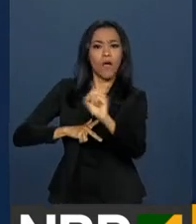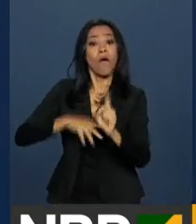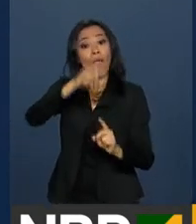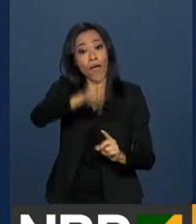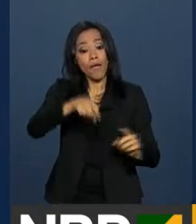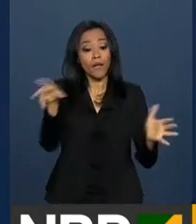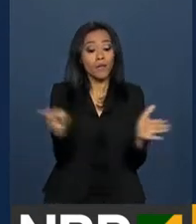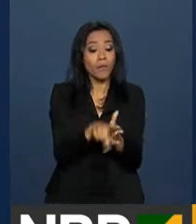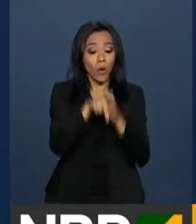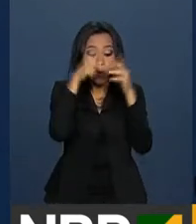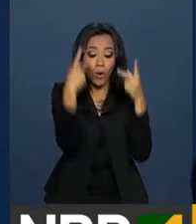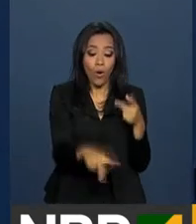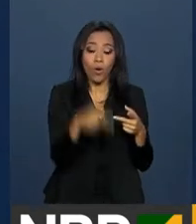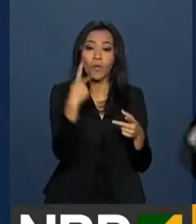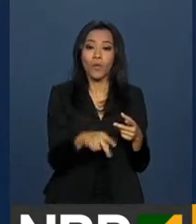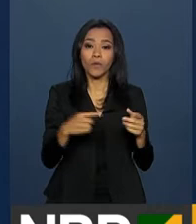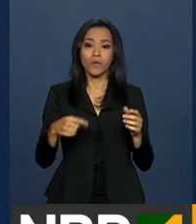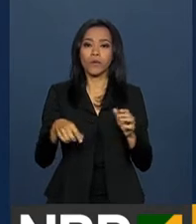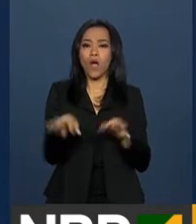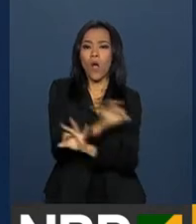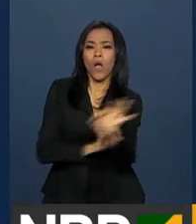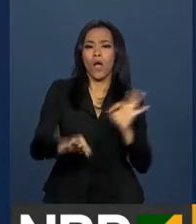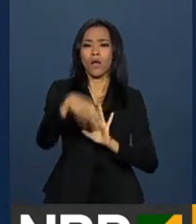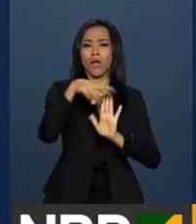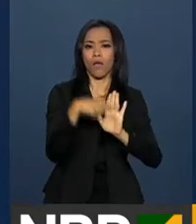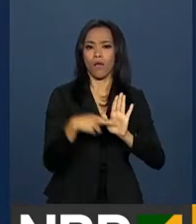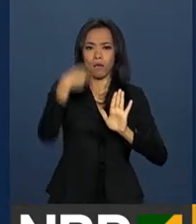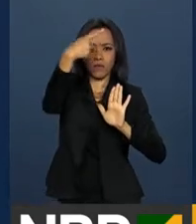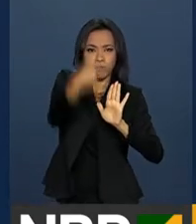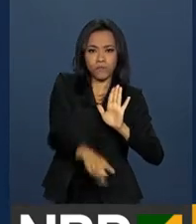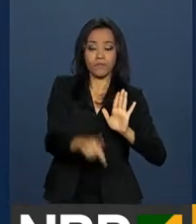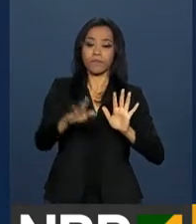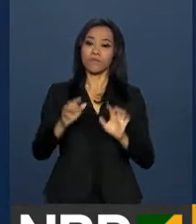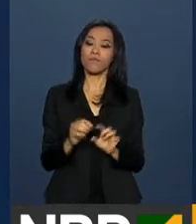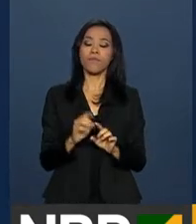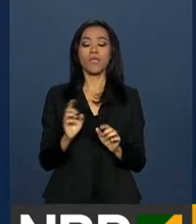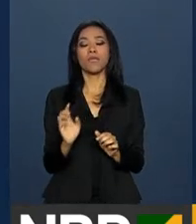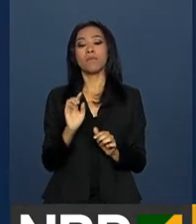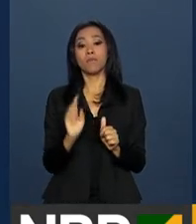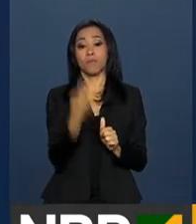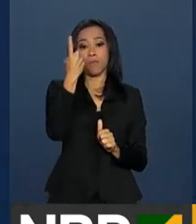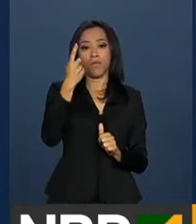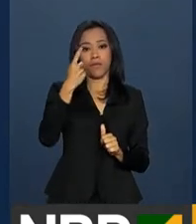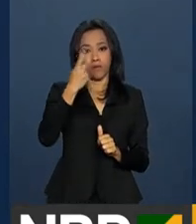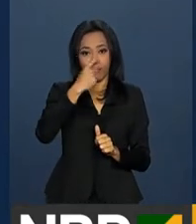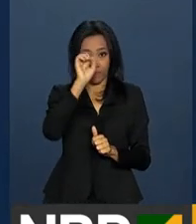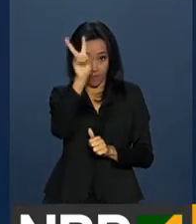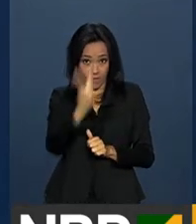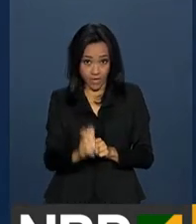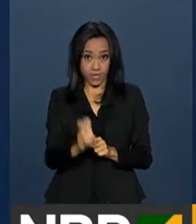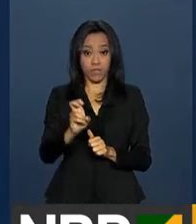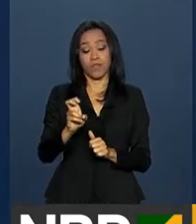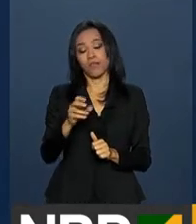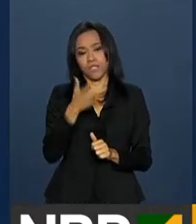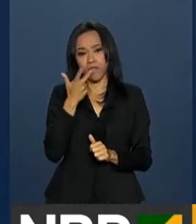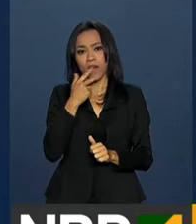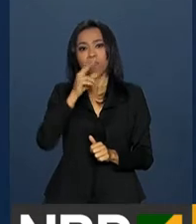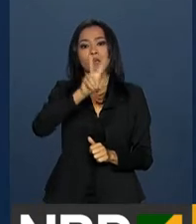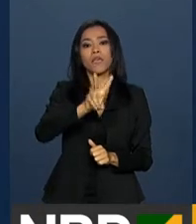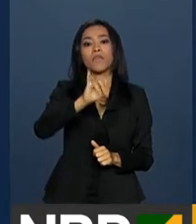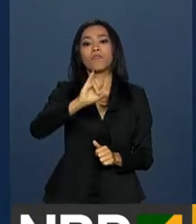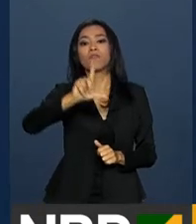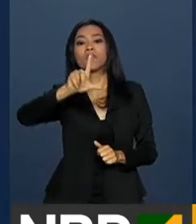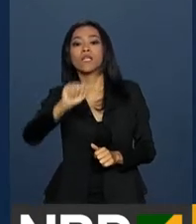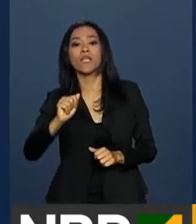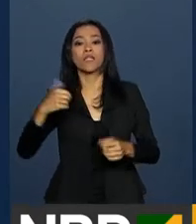locais. E até mesmo, quando chegamos no Império, que pela primeira vez se falou em vilas e cidades, eu um dia